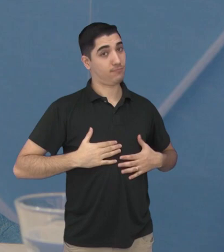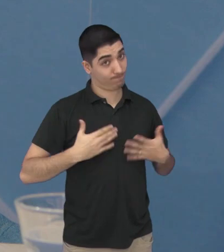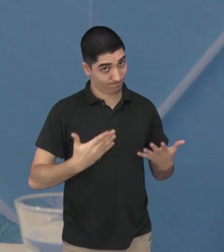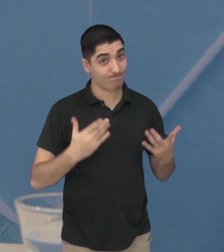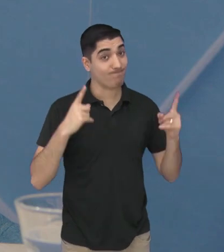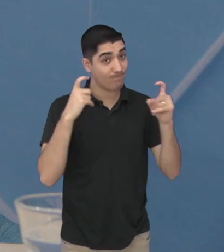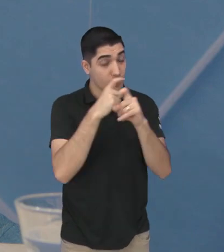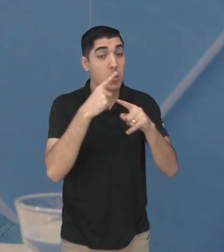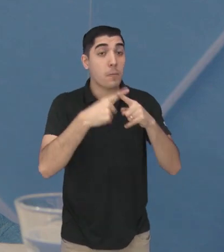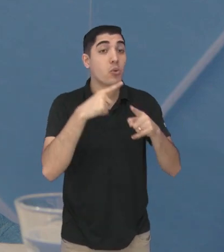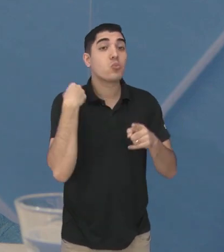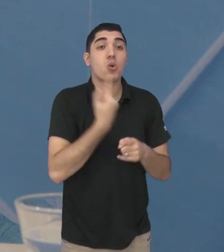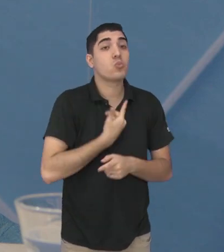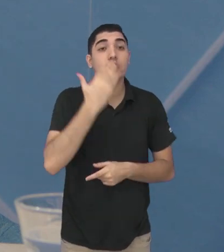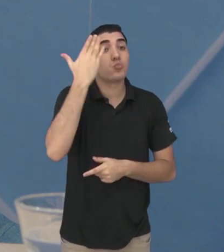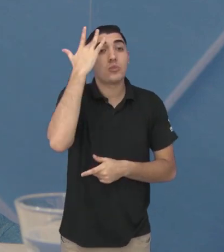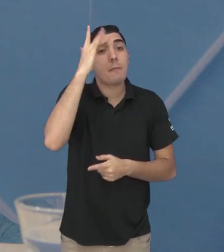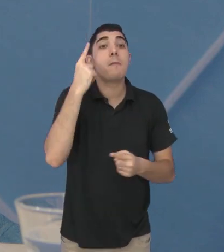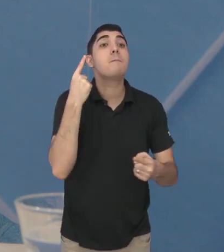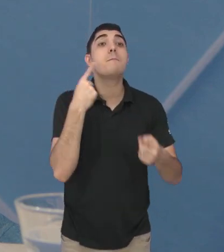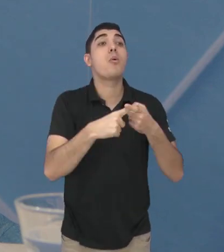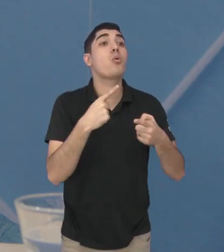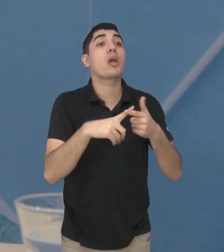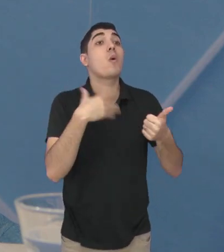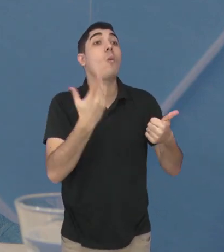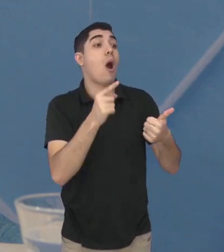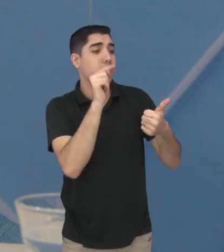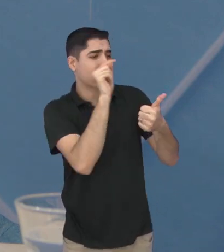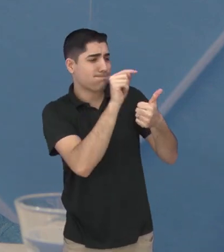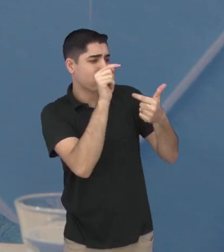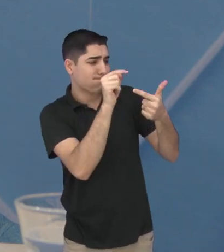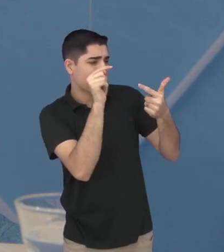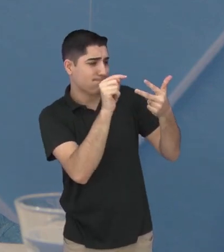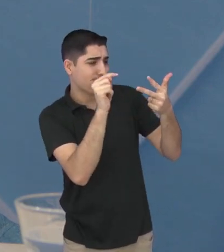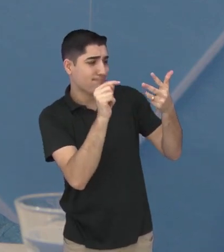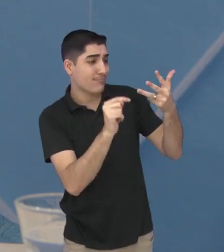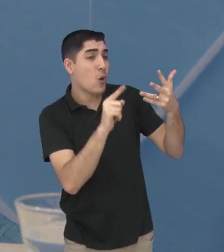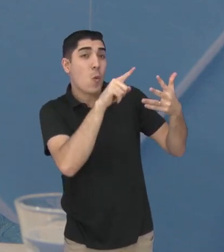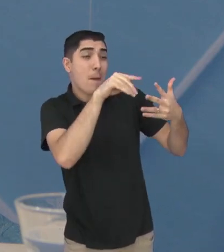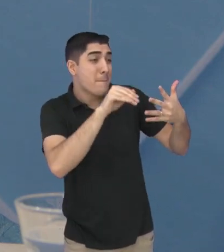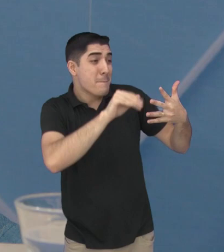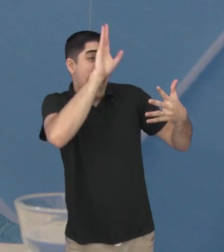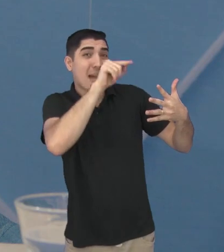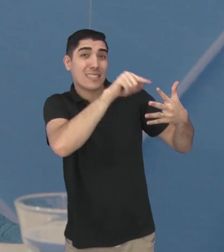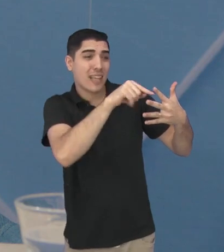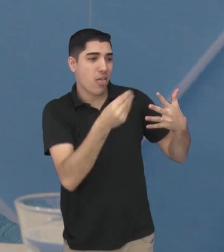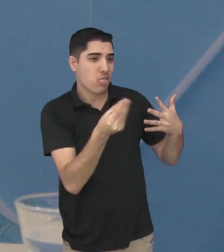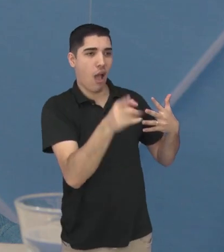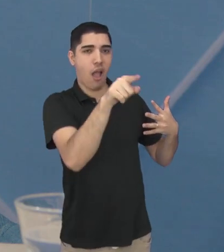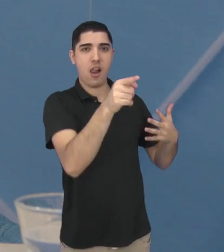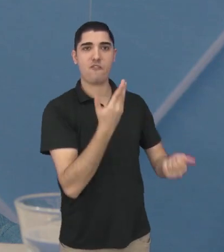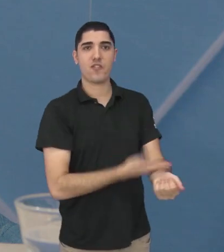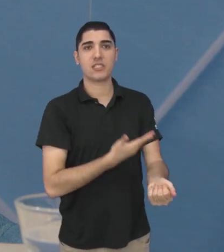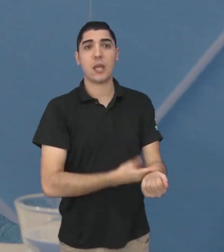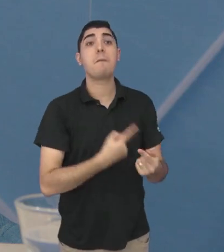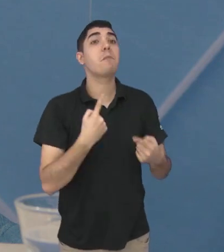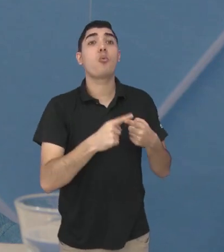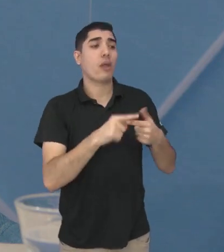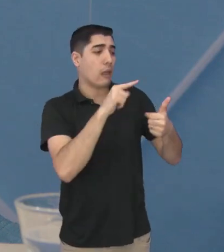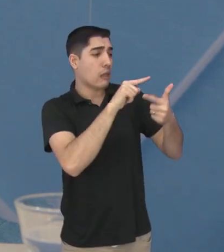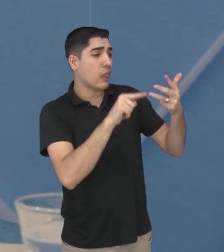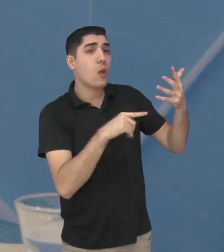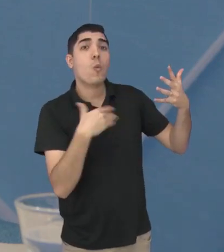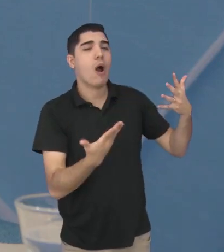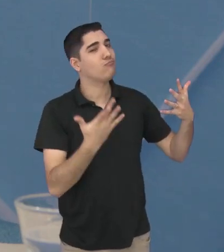e a gente não sabe dizer com certeza qual é dos fatores que mais pesa para aquela pessoa, para que ela se torne um dependente químico. A